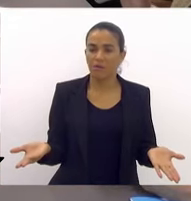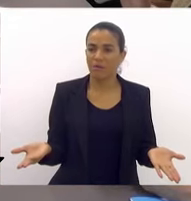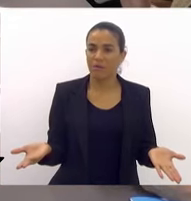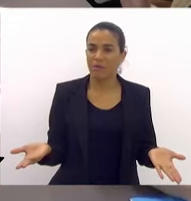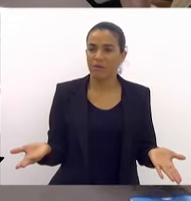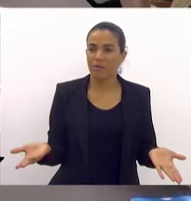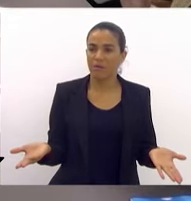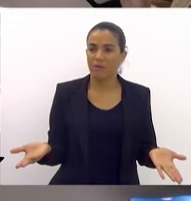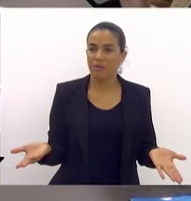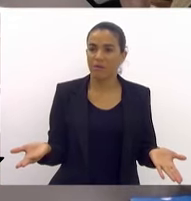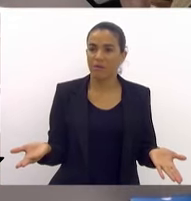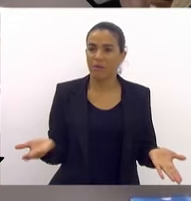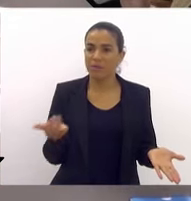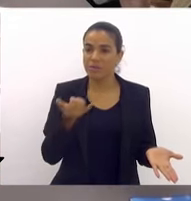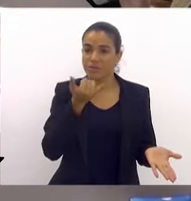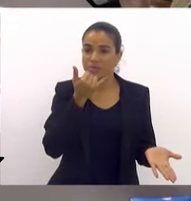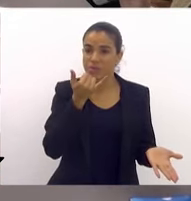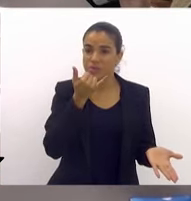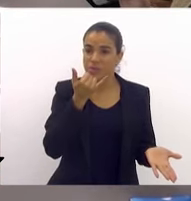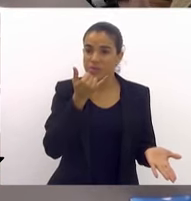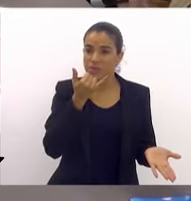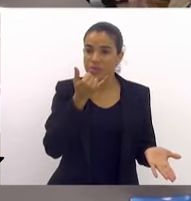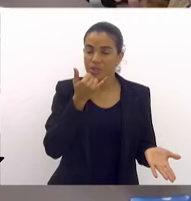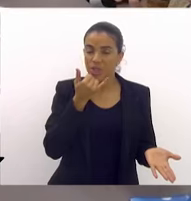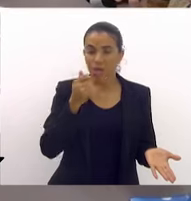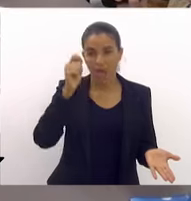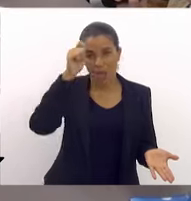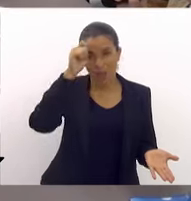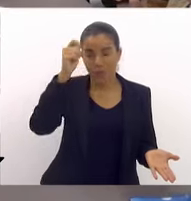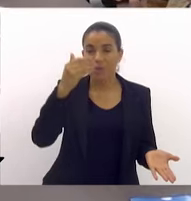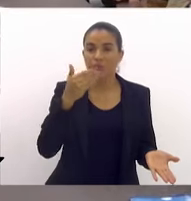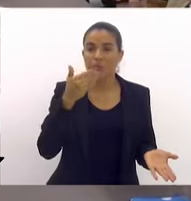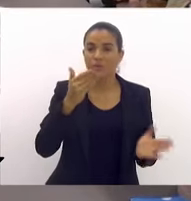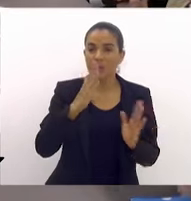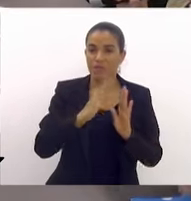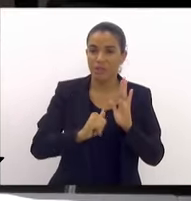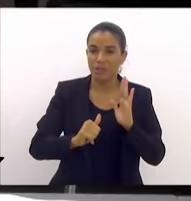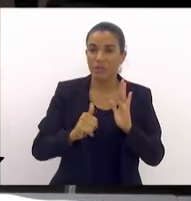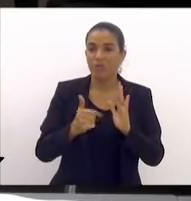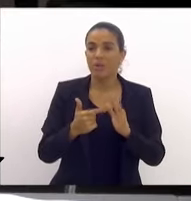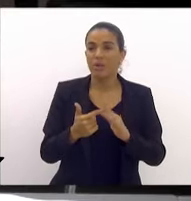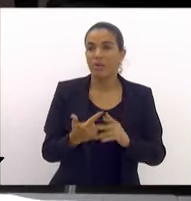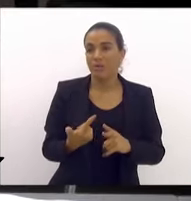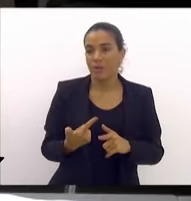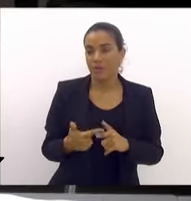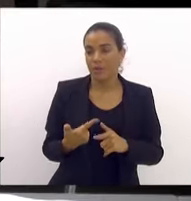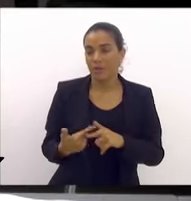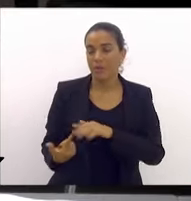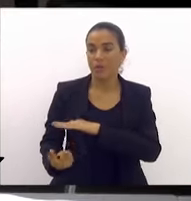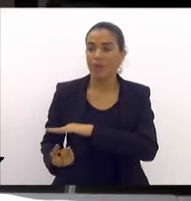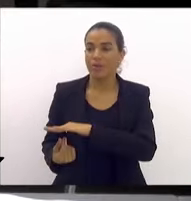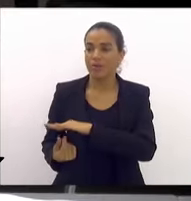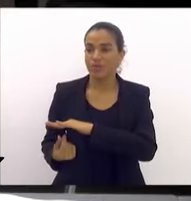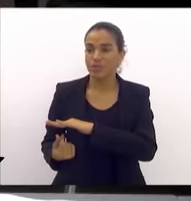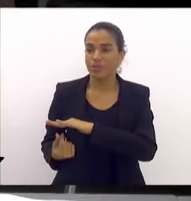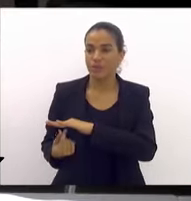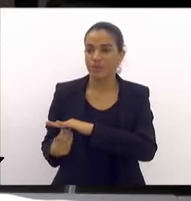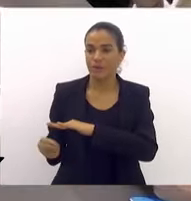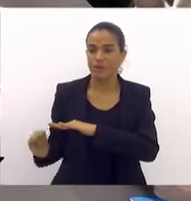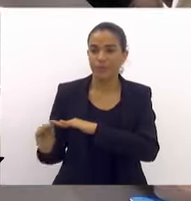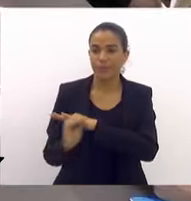pauta. Até porque o fundo. A autora pediu para retirar fundo, de pauta. O fundo foi remanejado sem ser criada. Verdade.